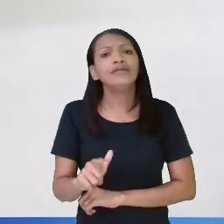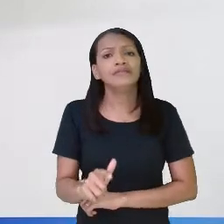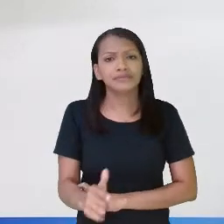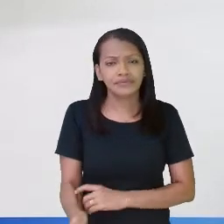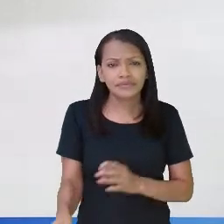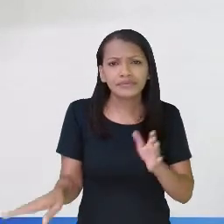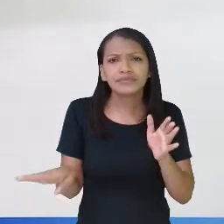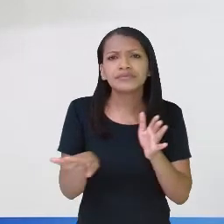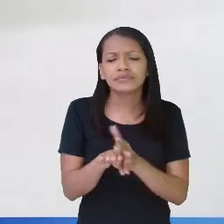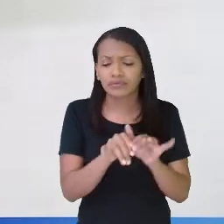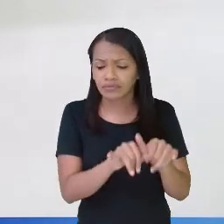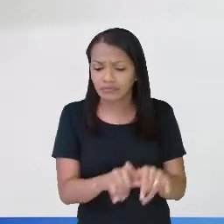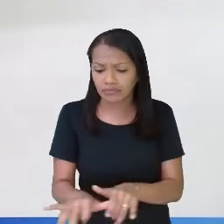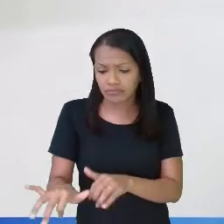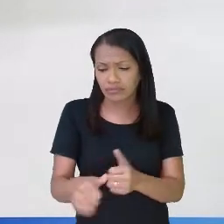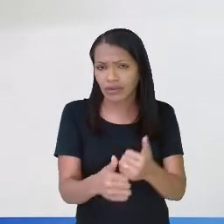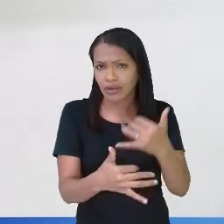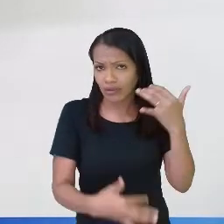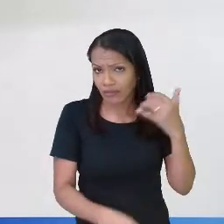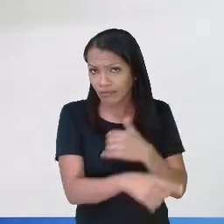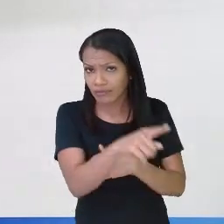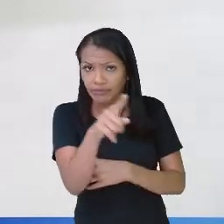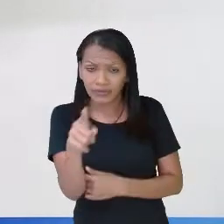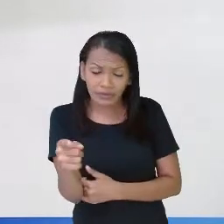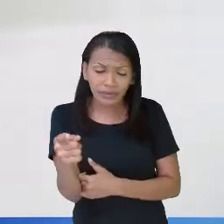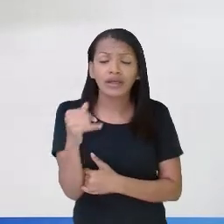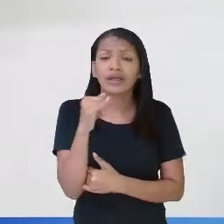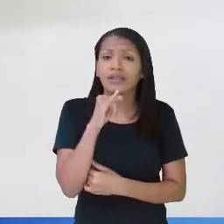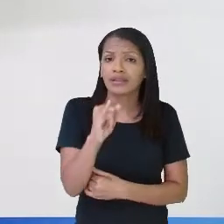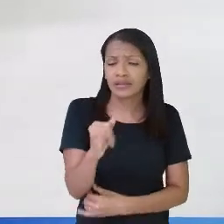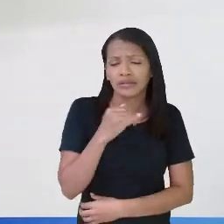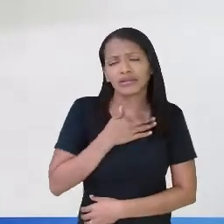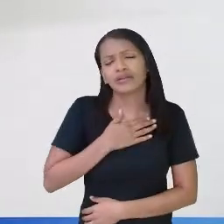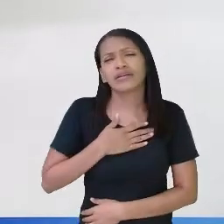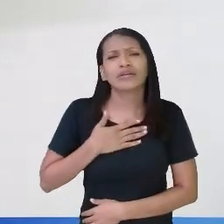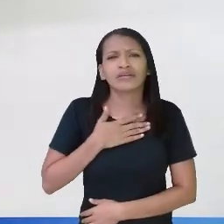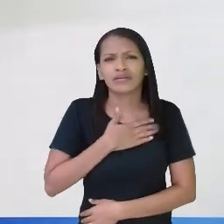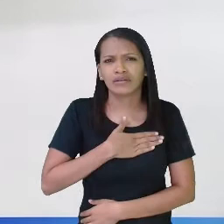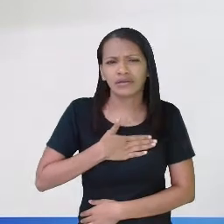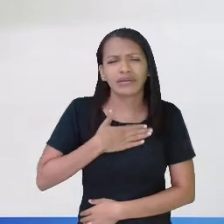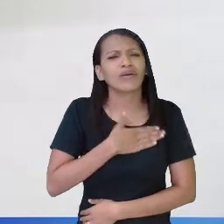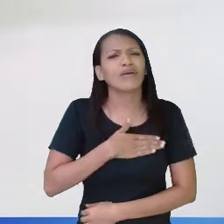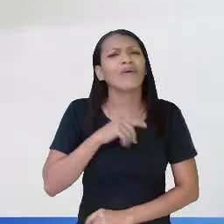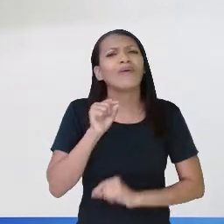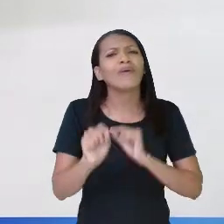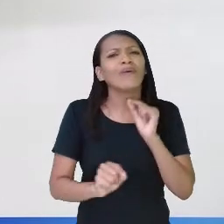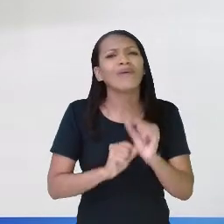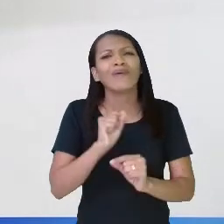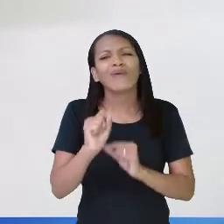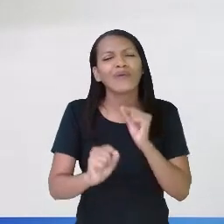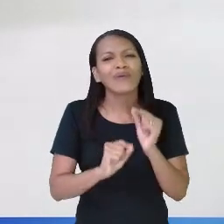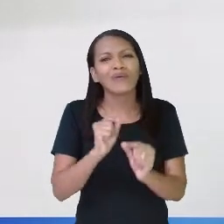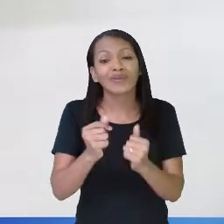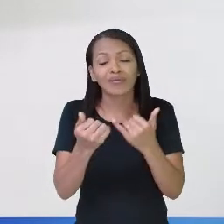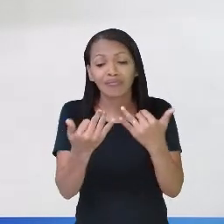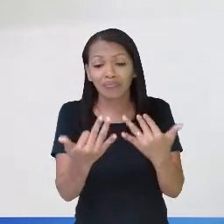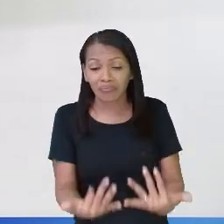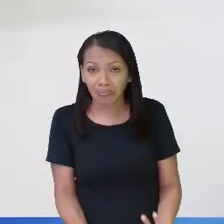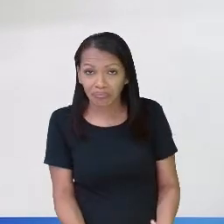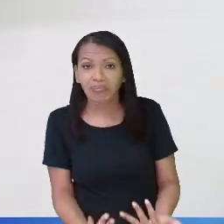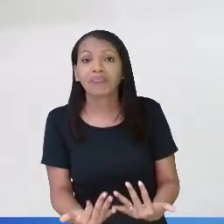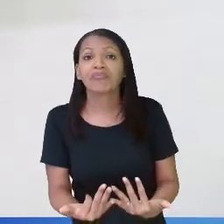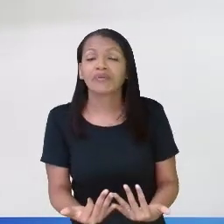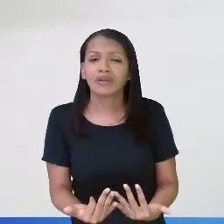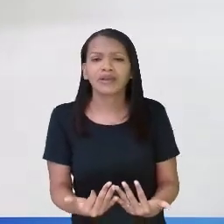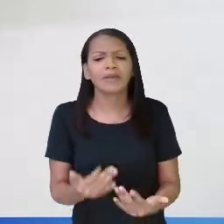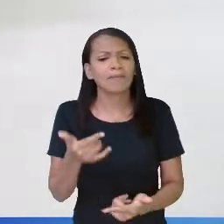de chegar lá no chat, você dizendo que parte você gostou, sobre o que esse poema está falando, se ela